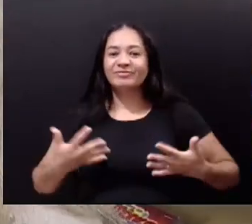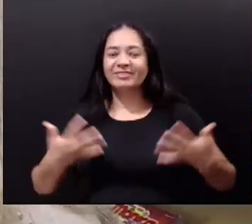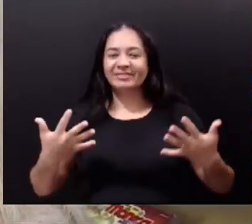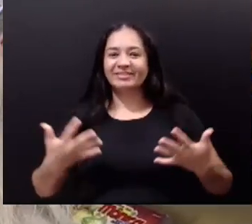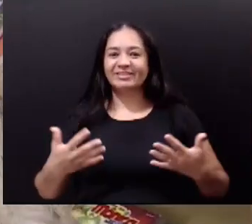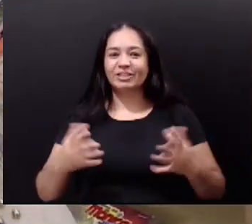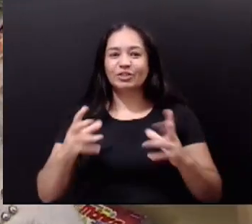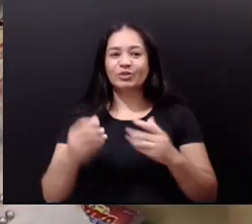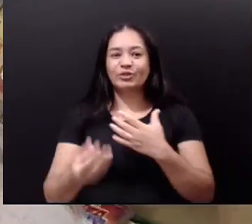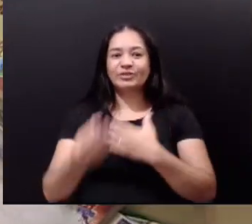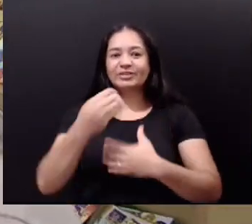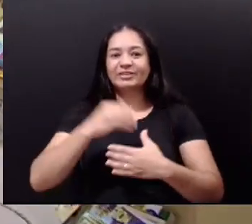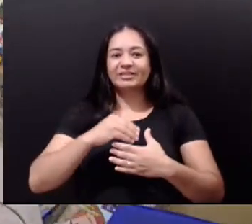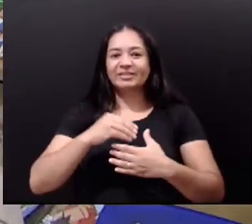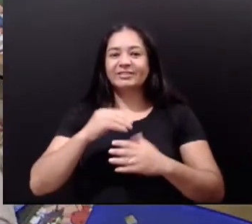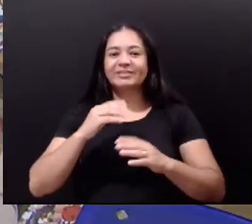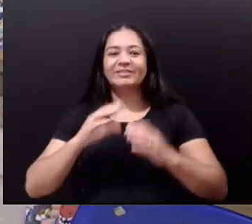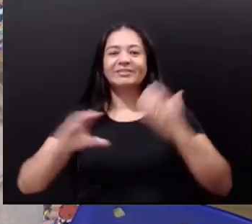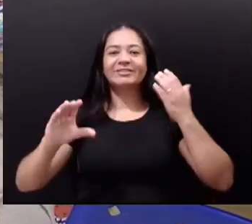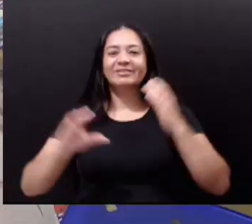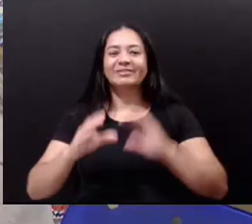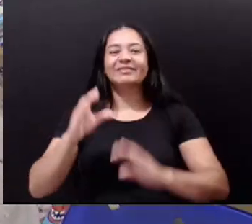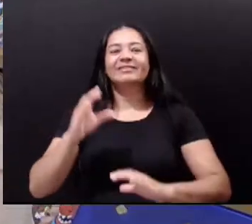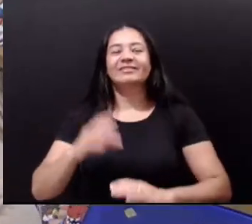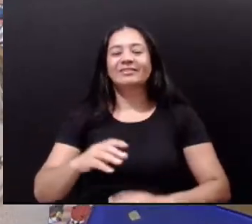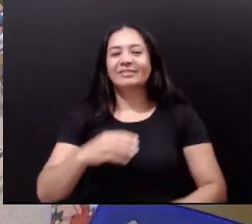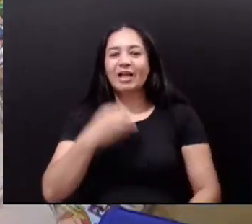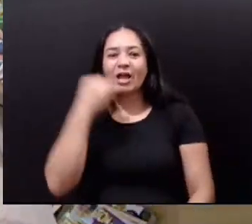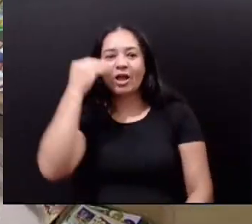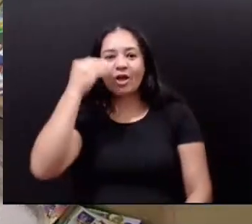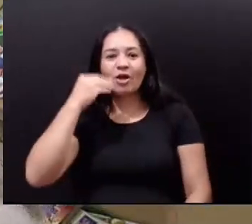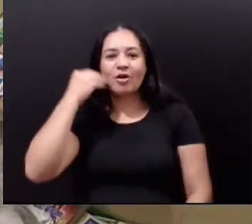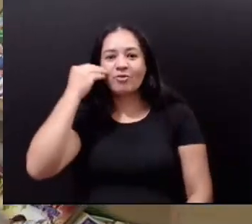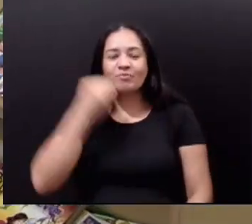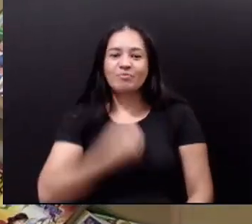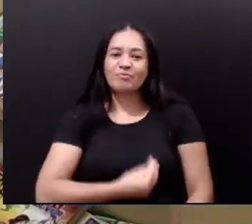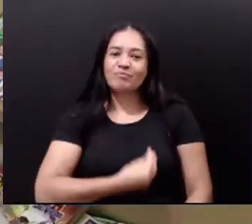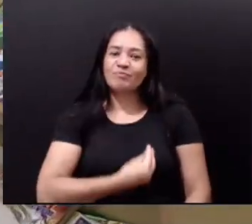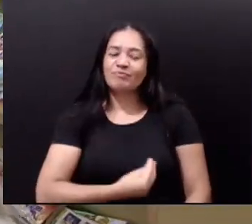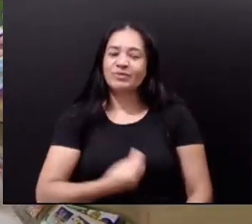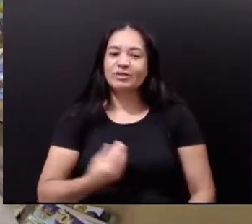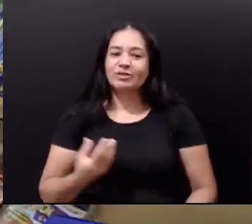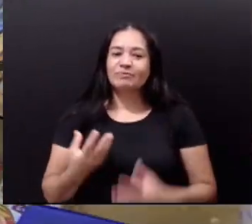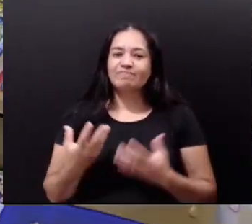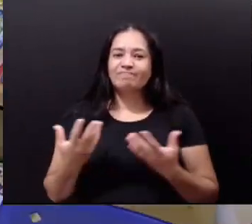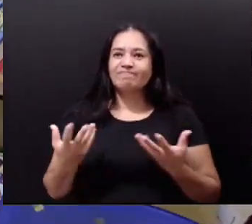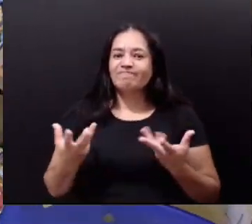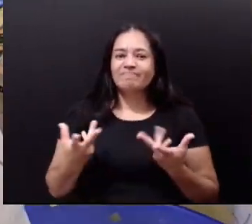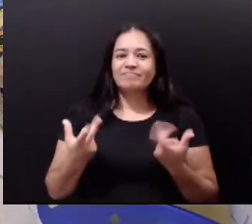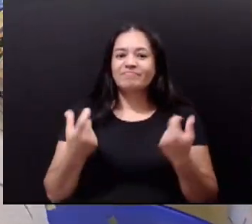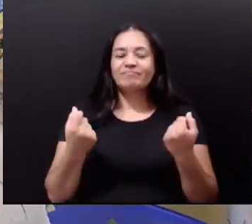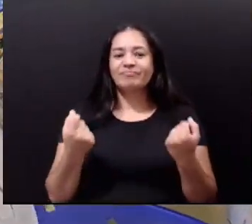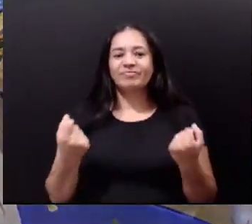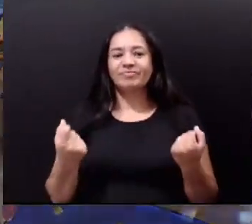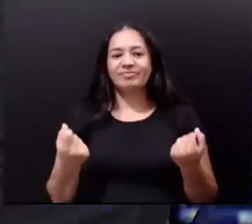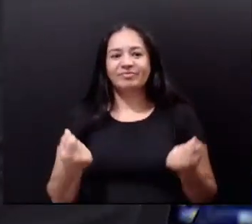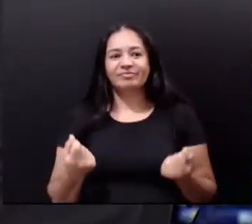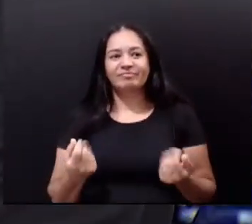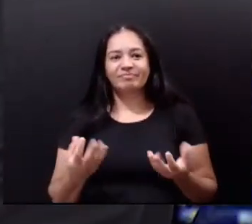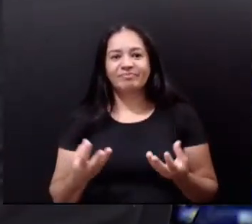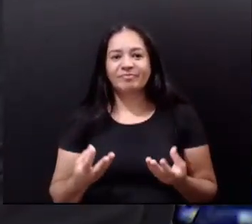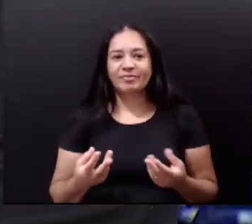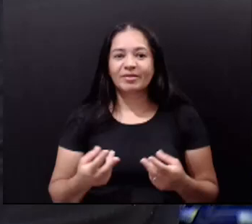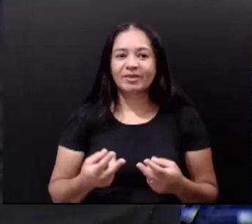Coré? É uma experiência de vida muito intensa, né? Então, assim, estando aqui